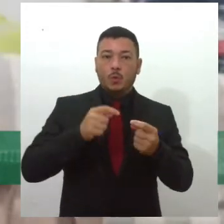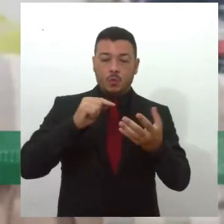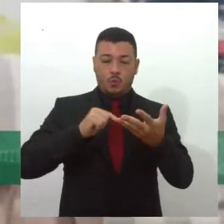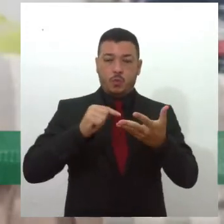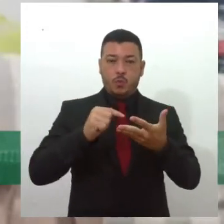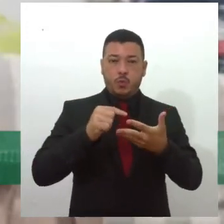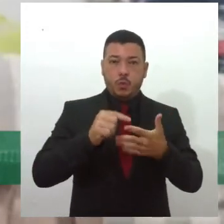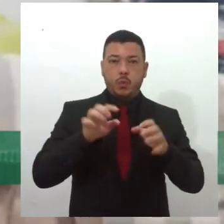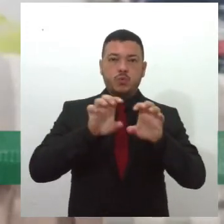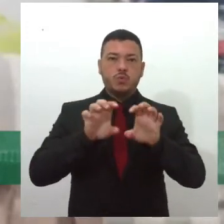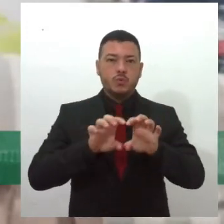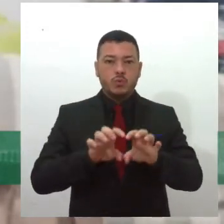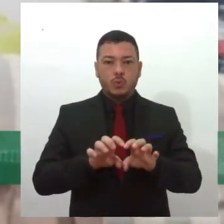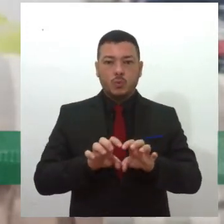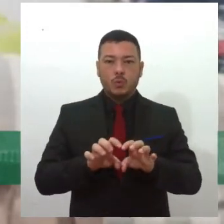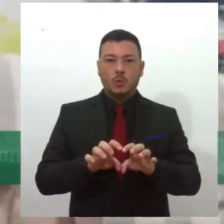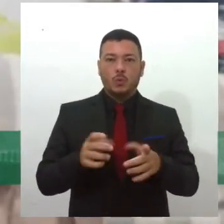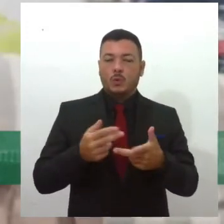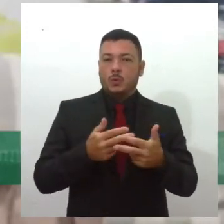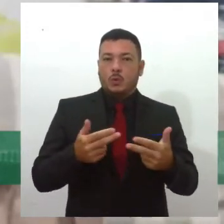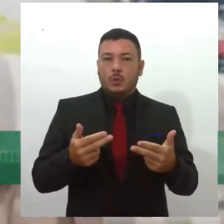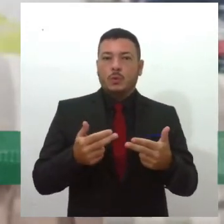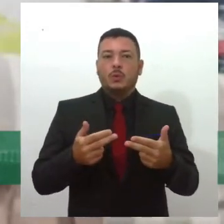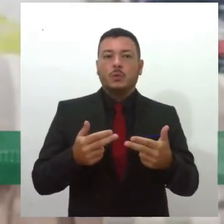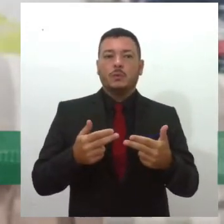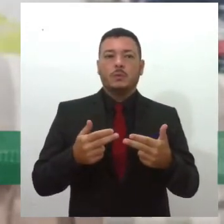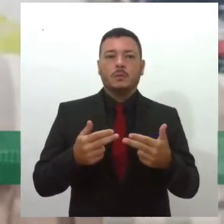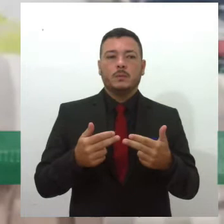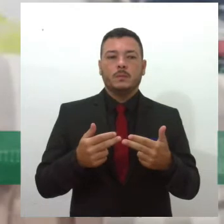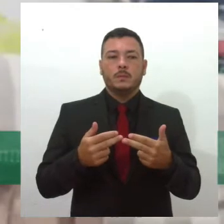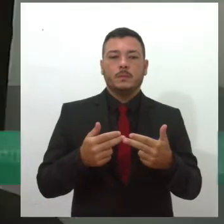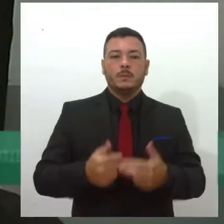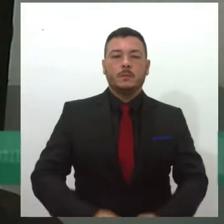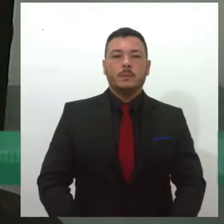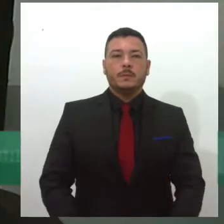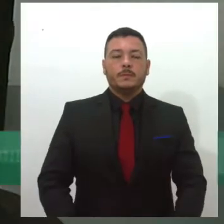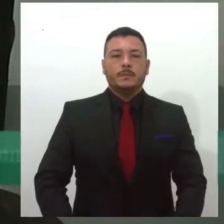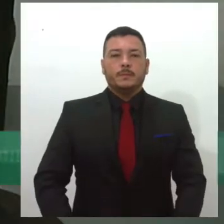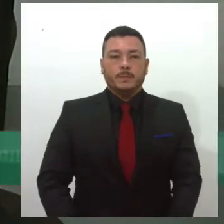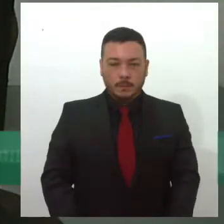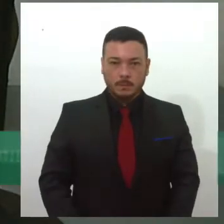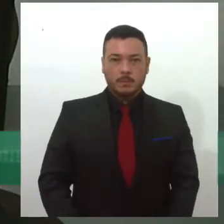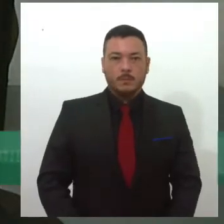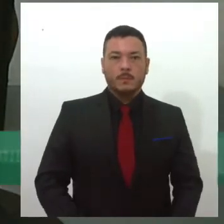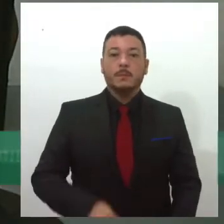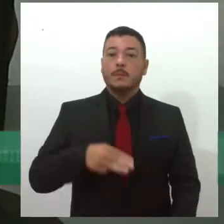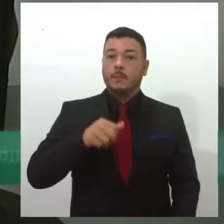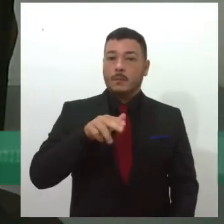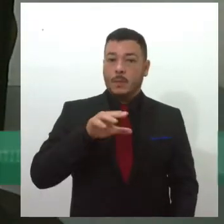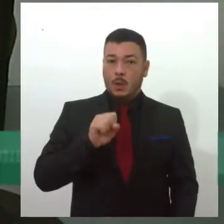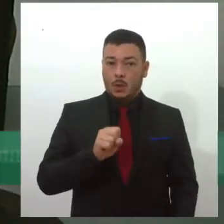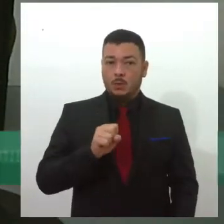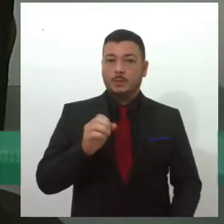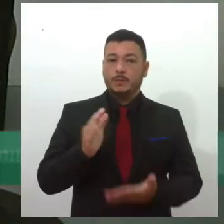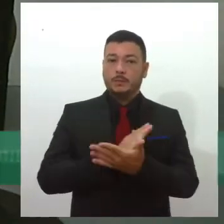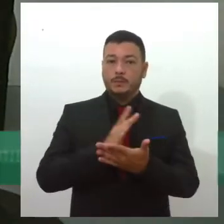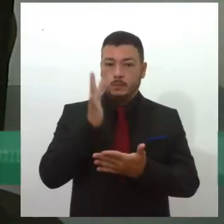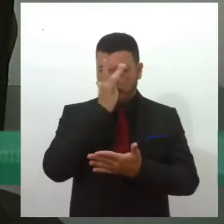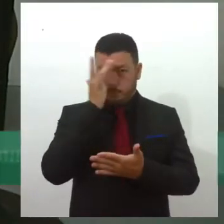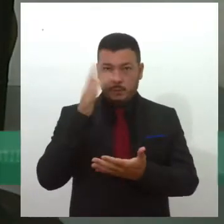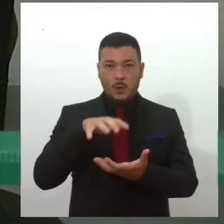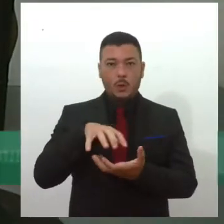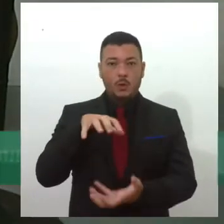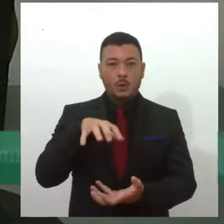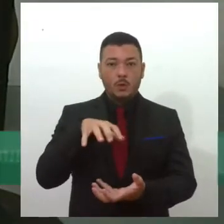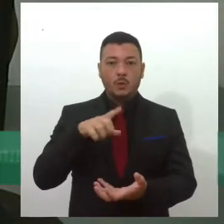estrutura, da atenção existente no sistema público de saúde. Marcos, alguns idosos, né, têm uma resistência